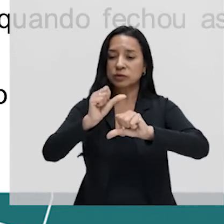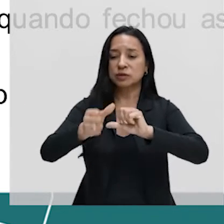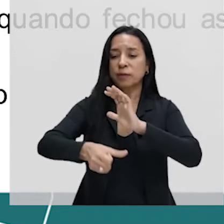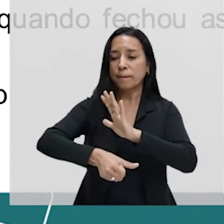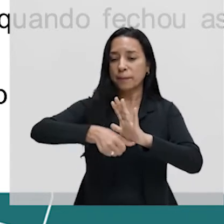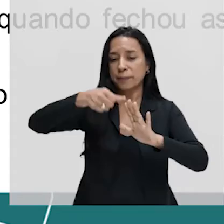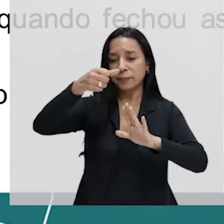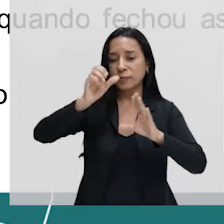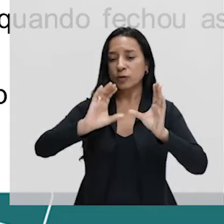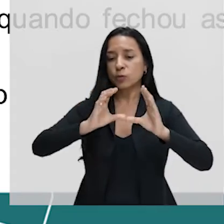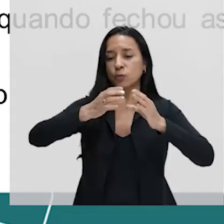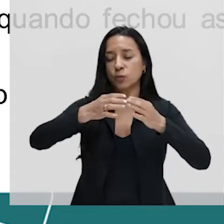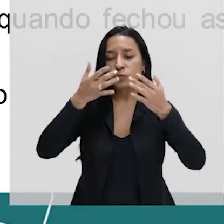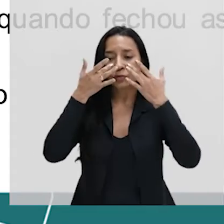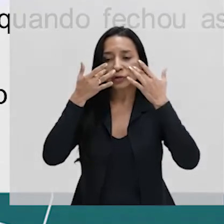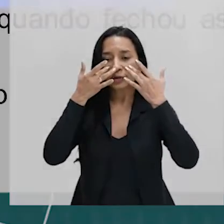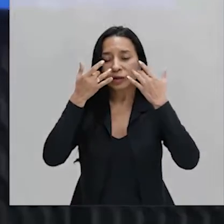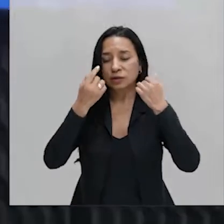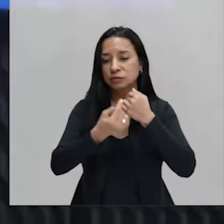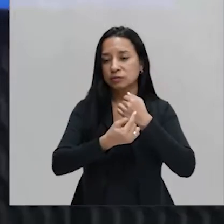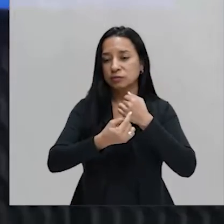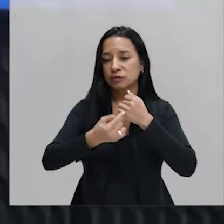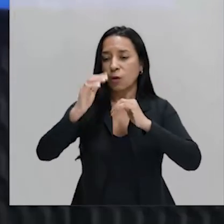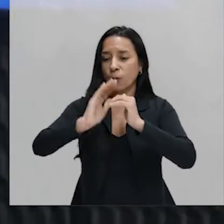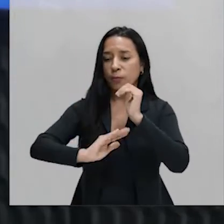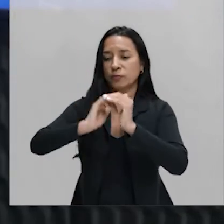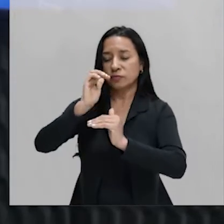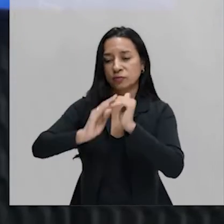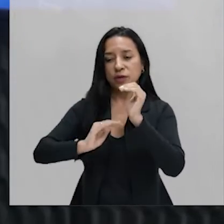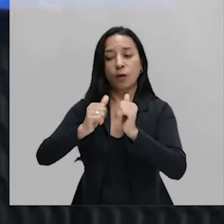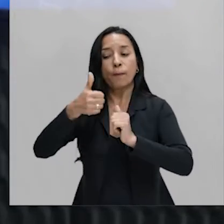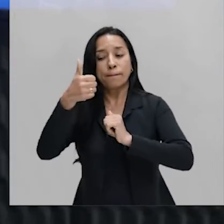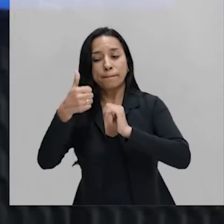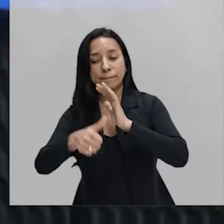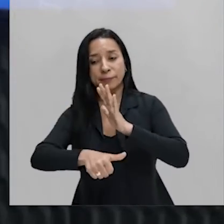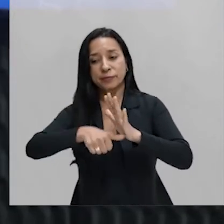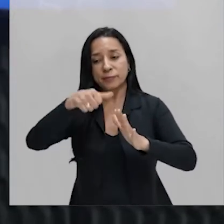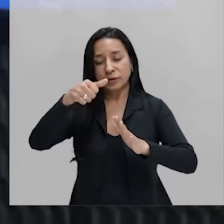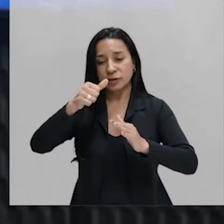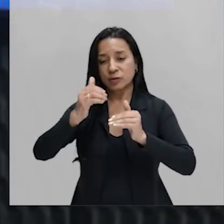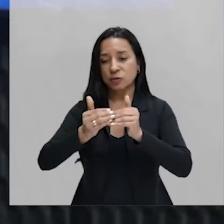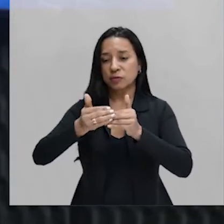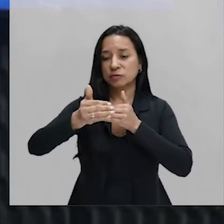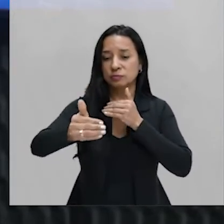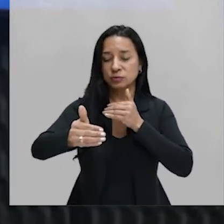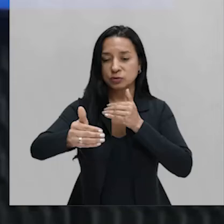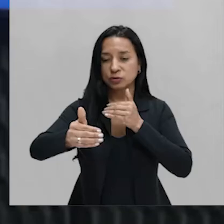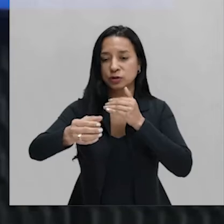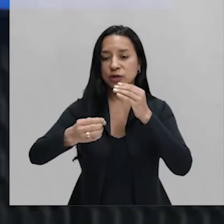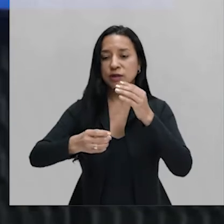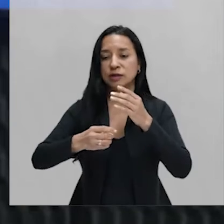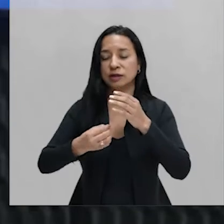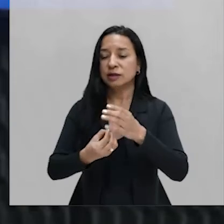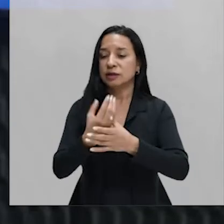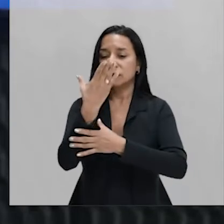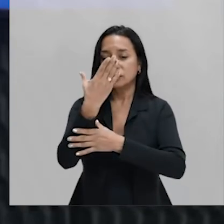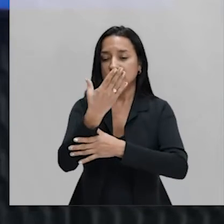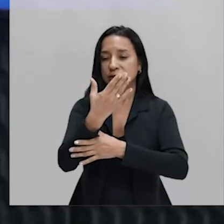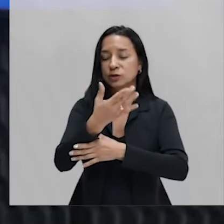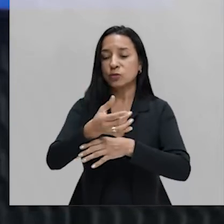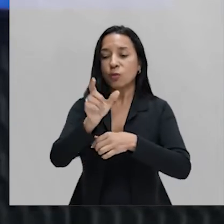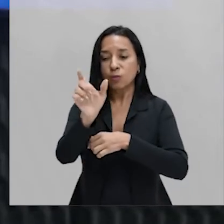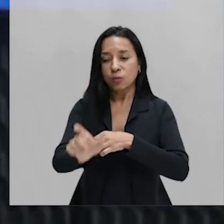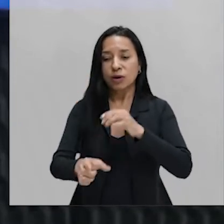primeira companhia de teatro que saiu literalmente profissional, que saiu na frente e criou espetáculos com direito